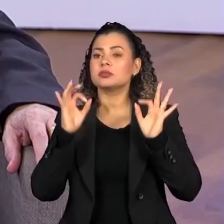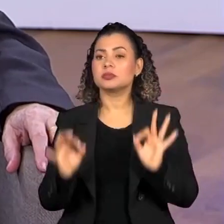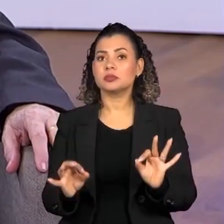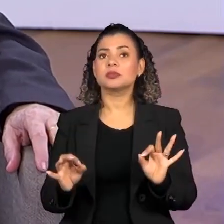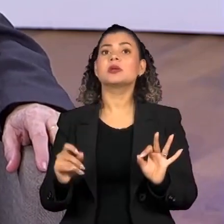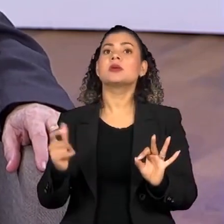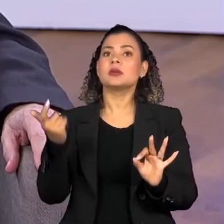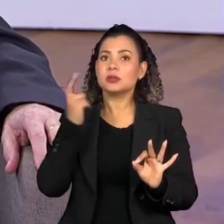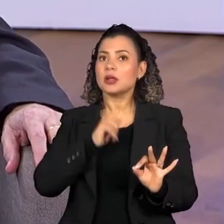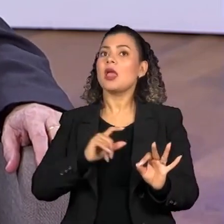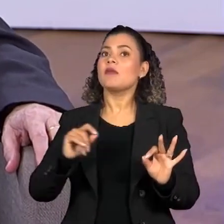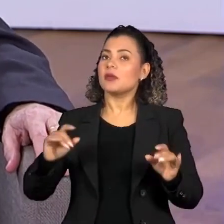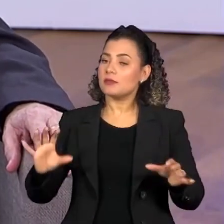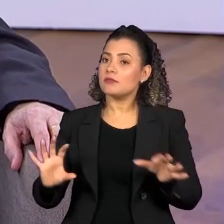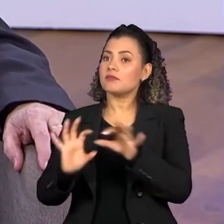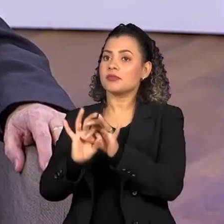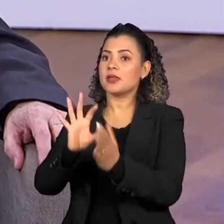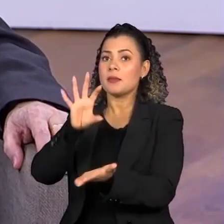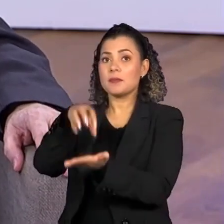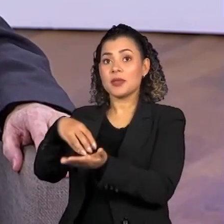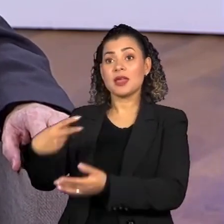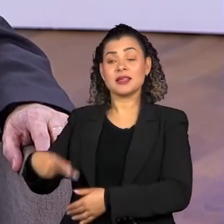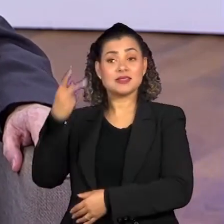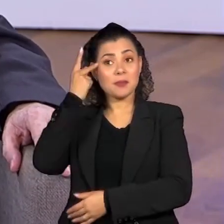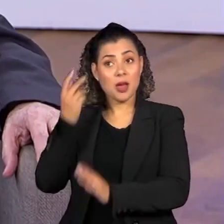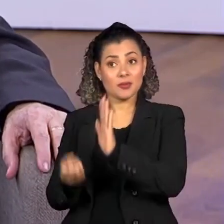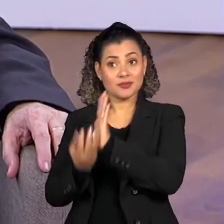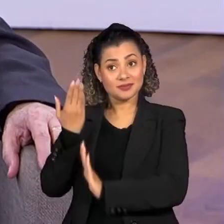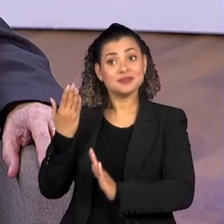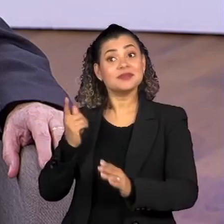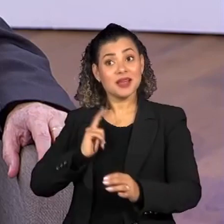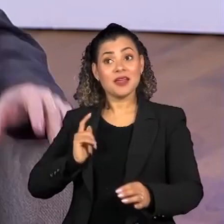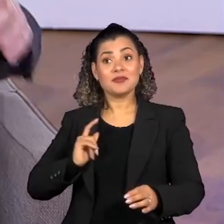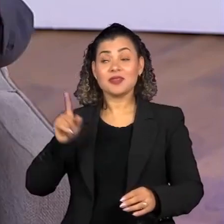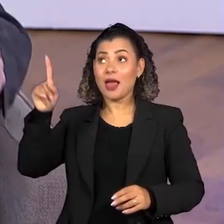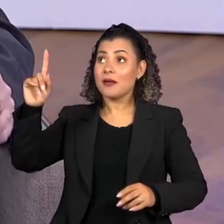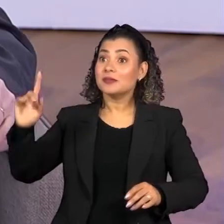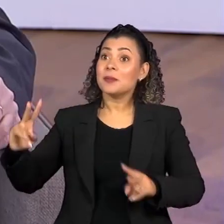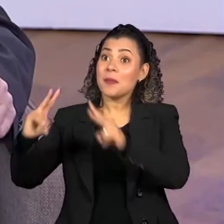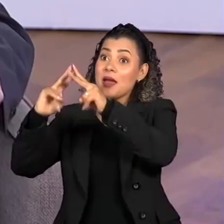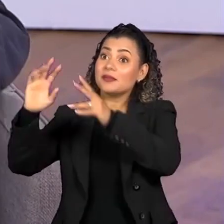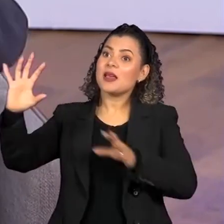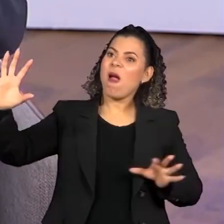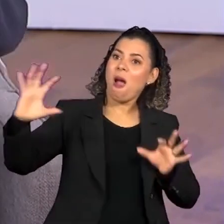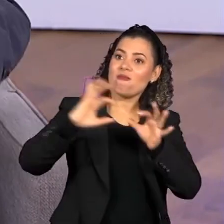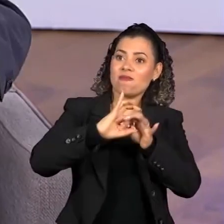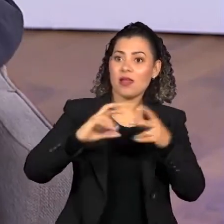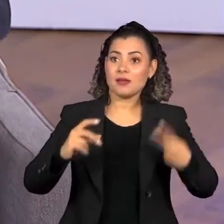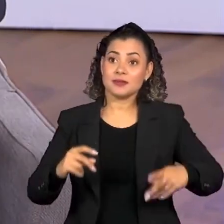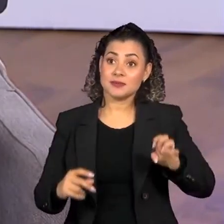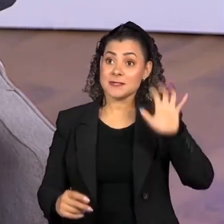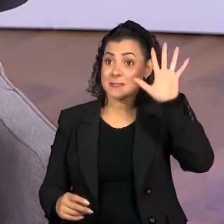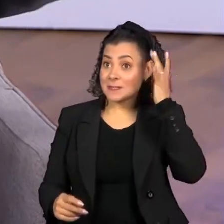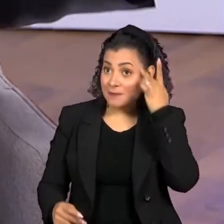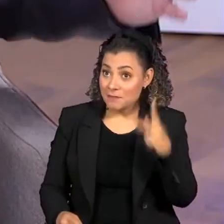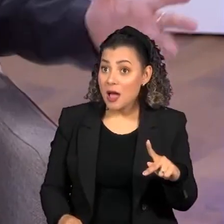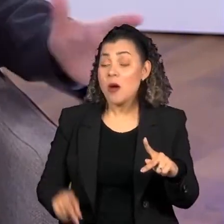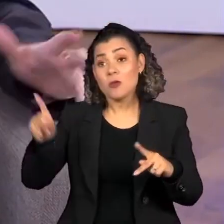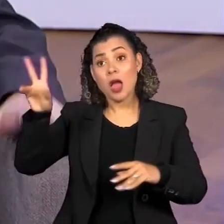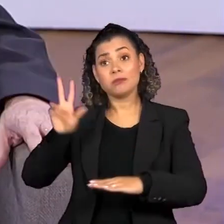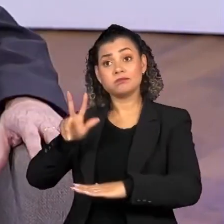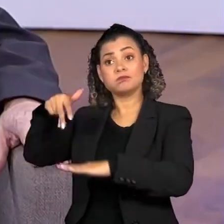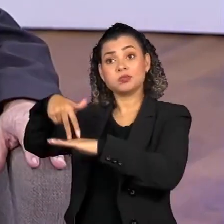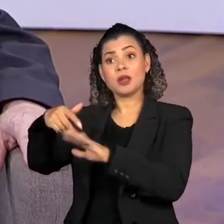uma filial do Instituto pasteiro aqui em São Paulo dentro da Universidade de São Paulo ele estava lá e lá na presença de